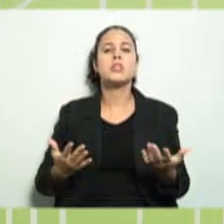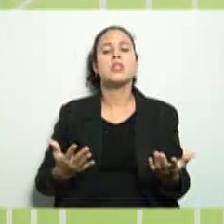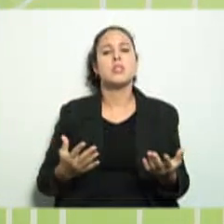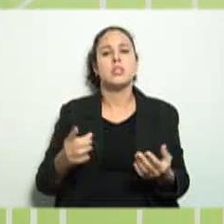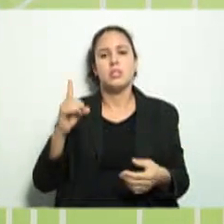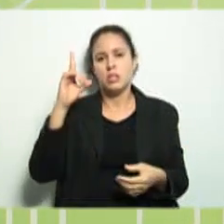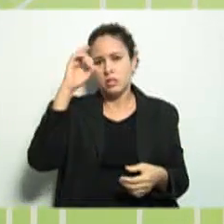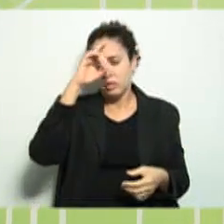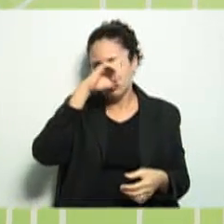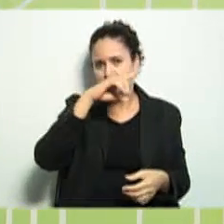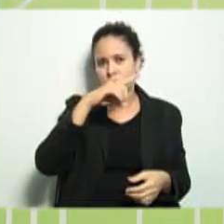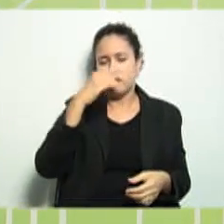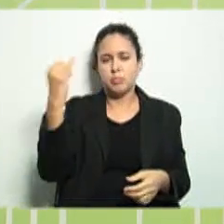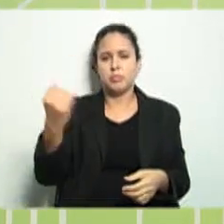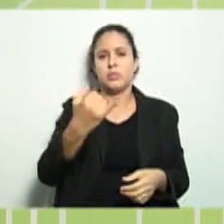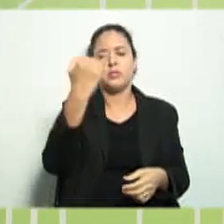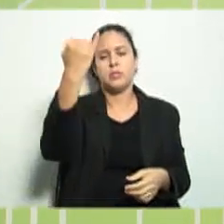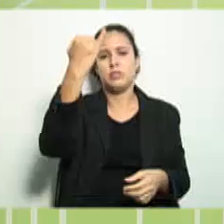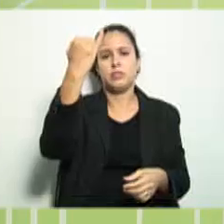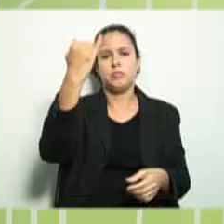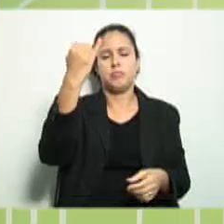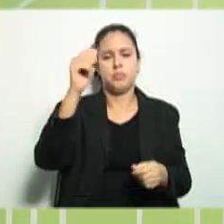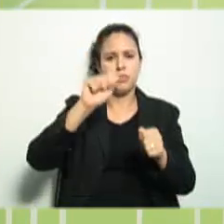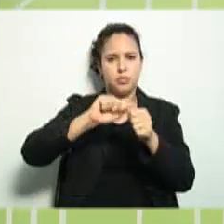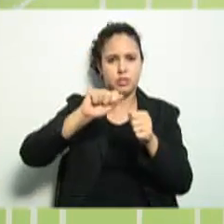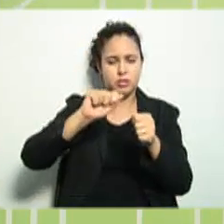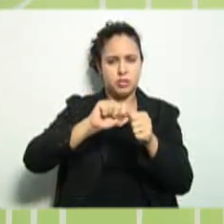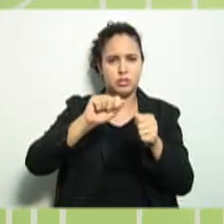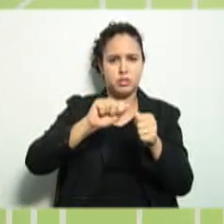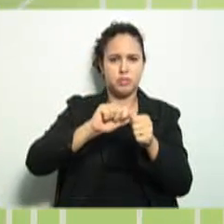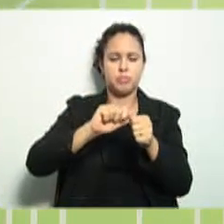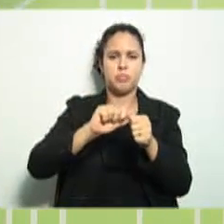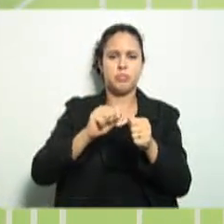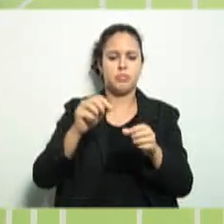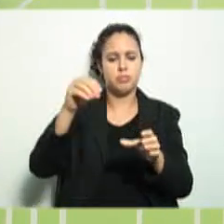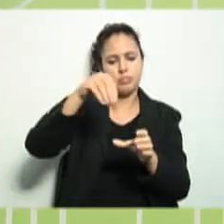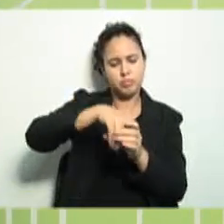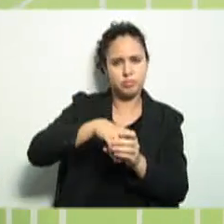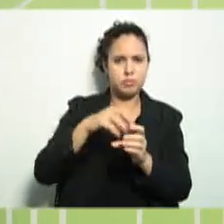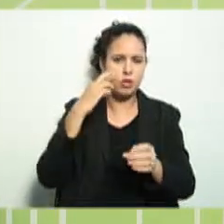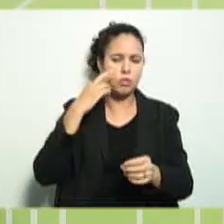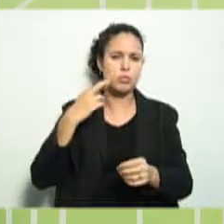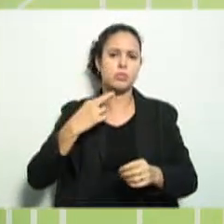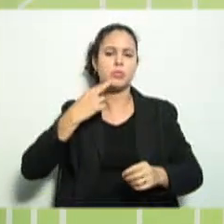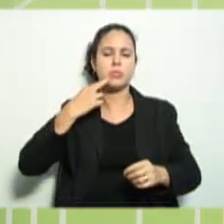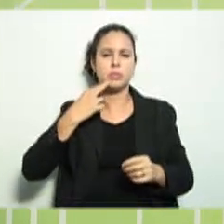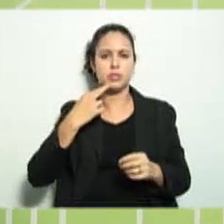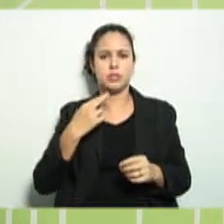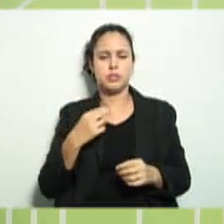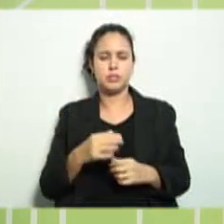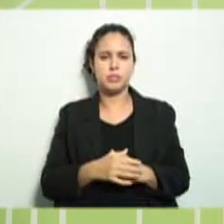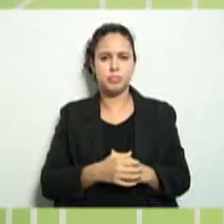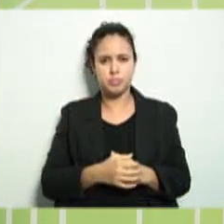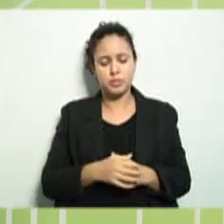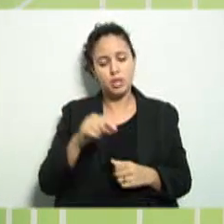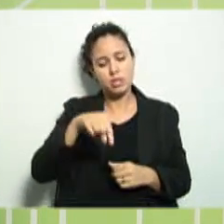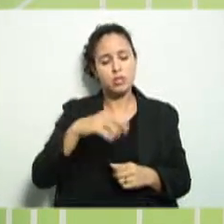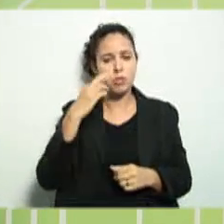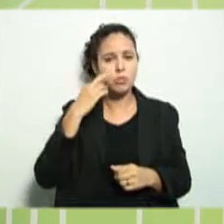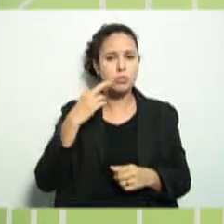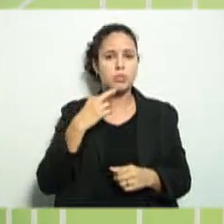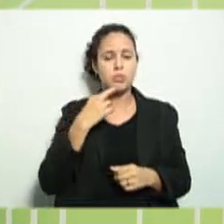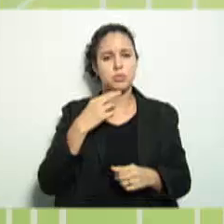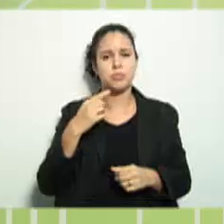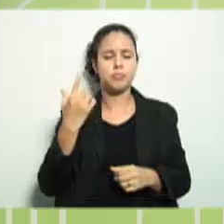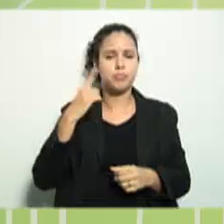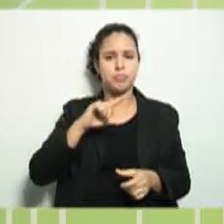Essa maior lucratividade dele, ela vai se dar em outras regiões do país e não na nossa. Nós ficamos com a menor parte. A partir